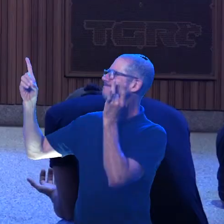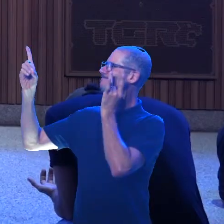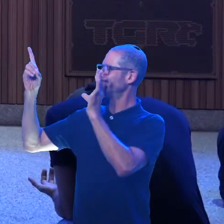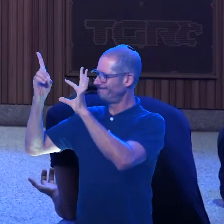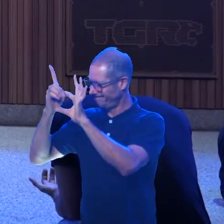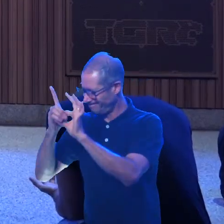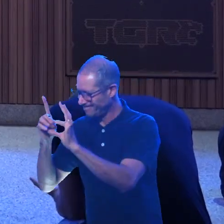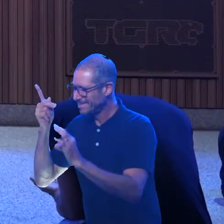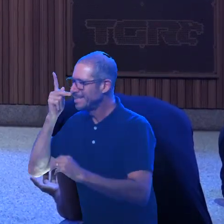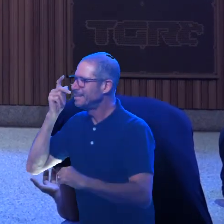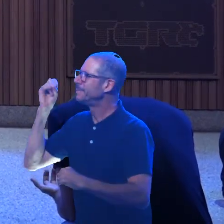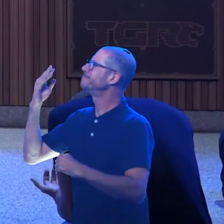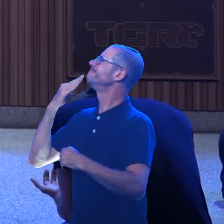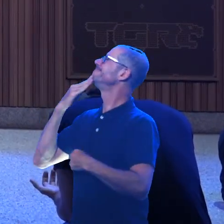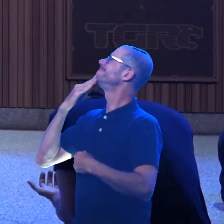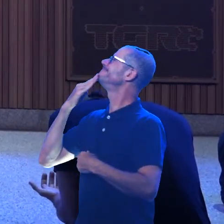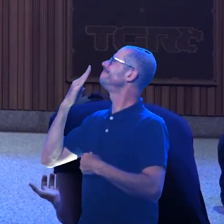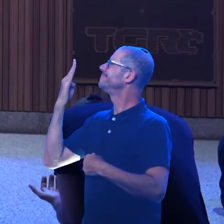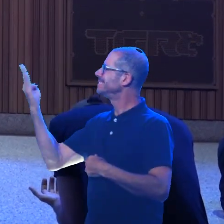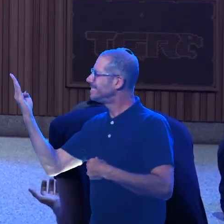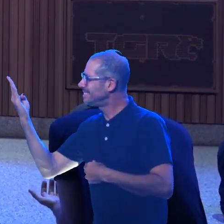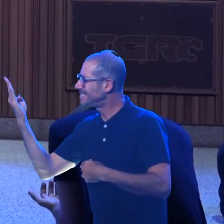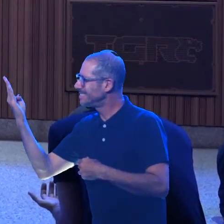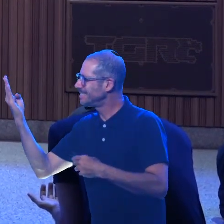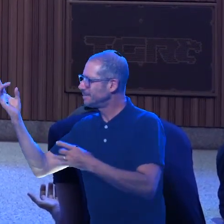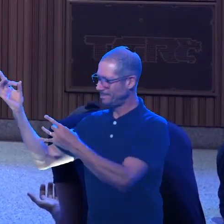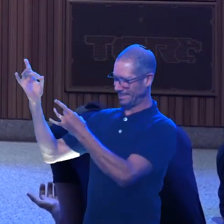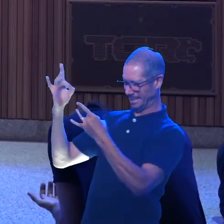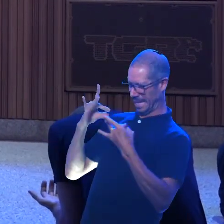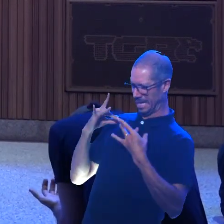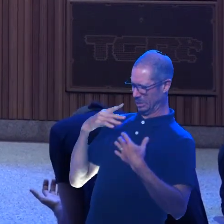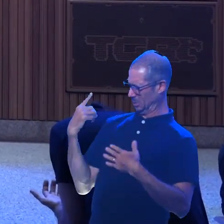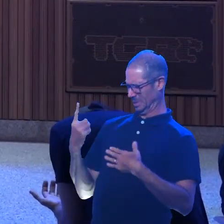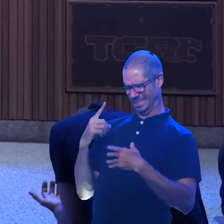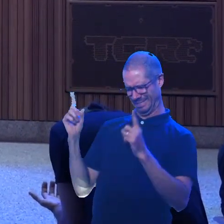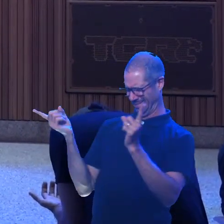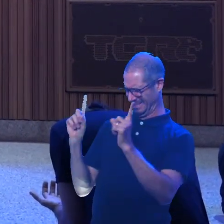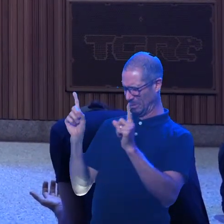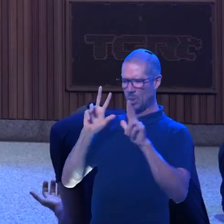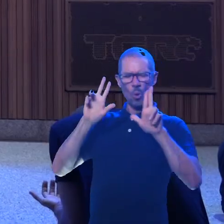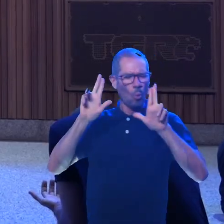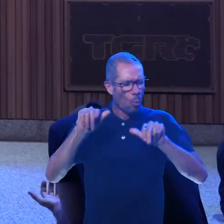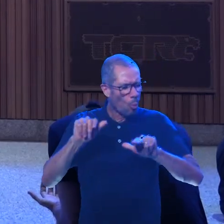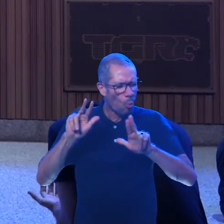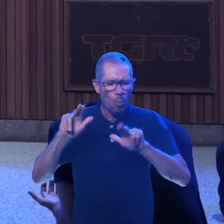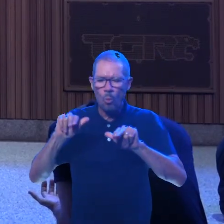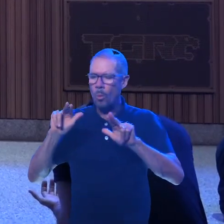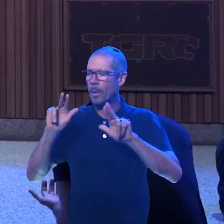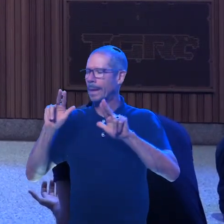Pai. Eu quero pedir, Deus, não nos deixe órfãos, Pai. Que nunca mais